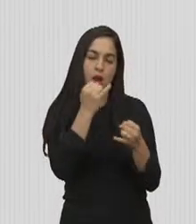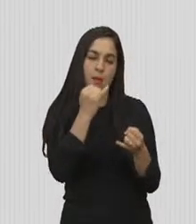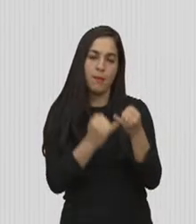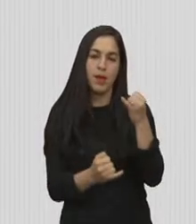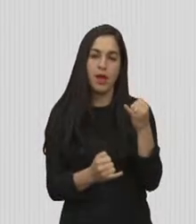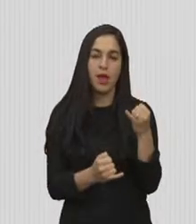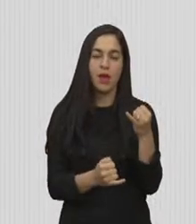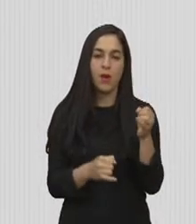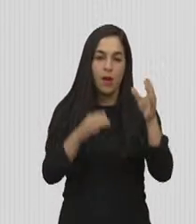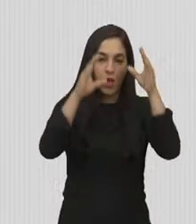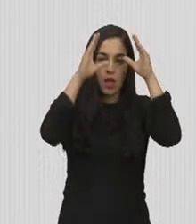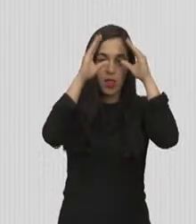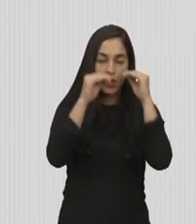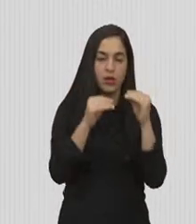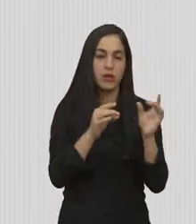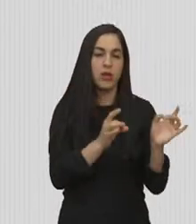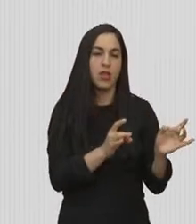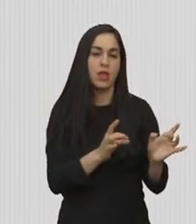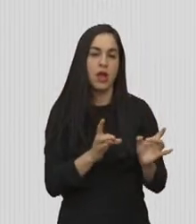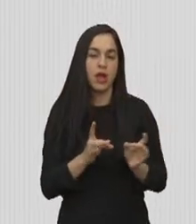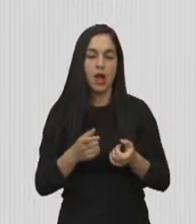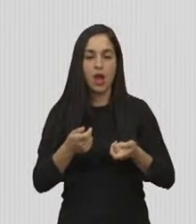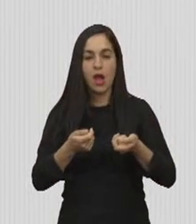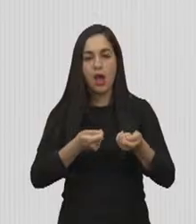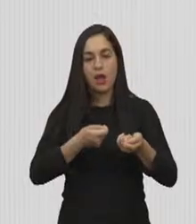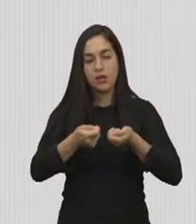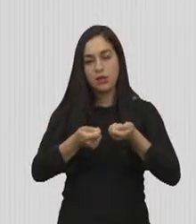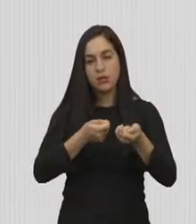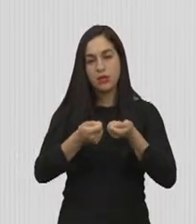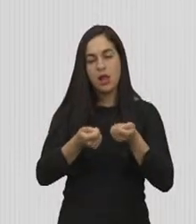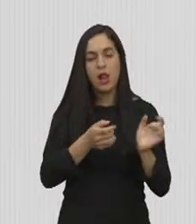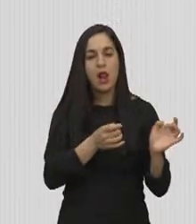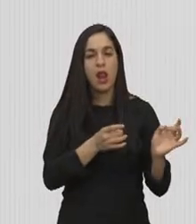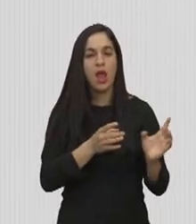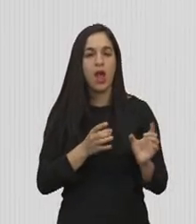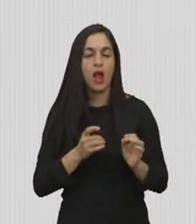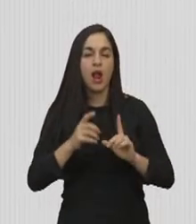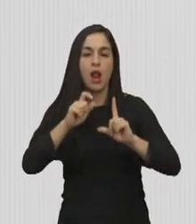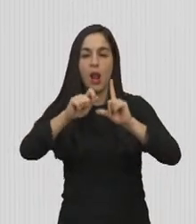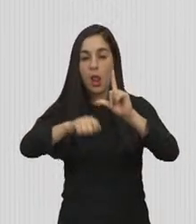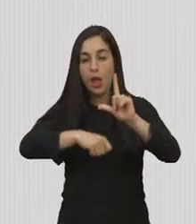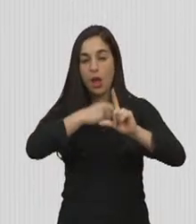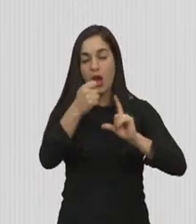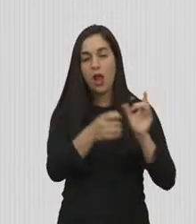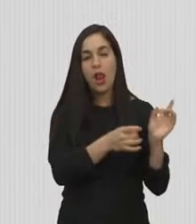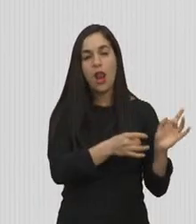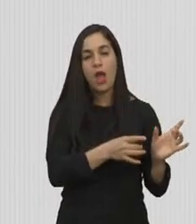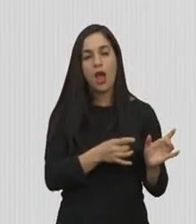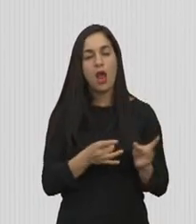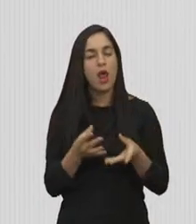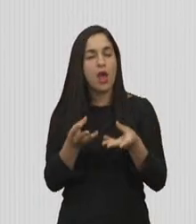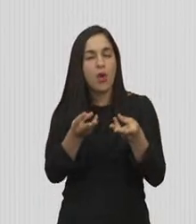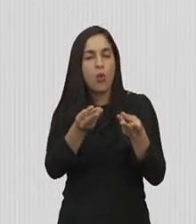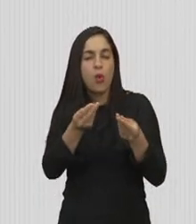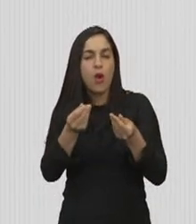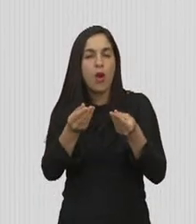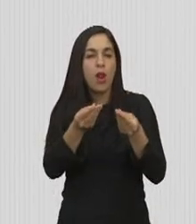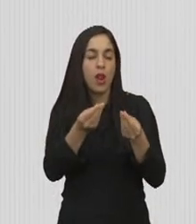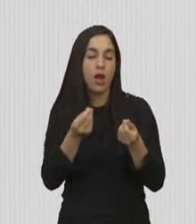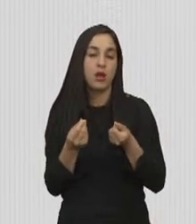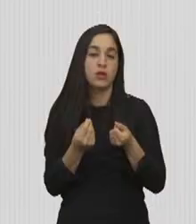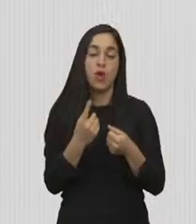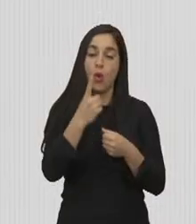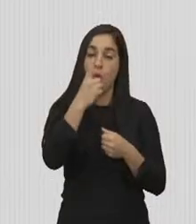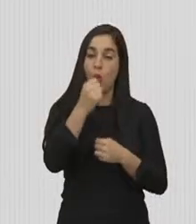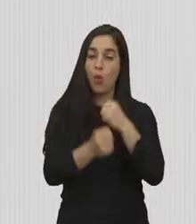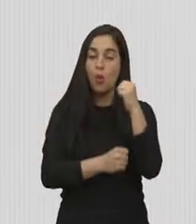noturna do técnico de administração, técnico de logística e o técnico de qualidade. Então, a cada 1 ano e meio